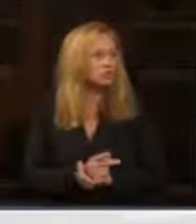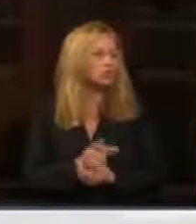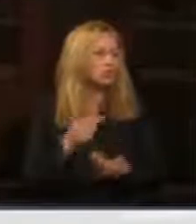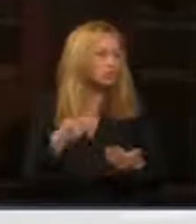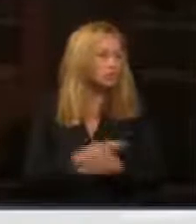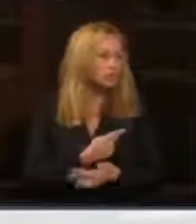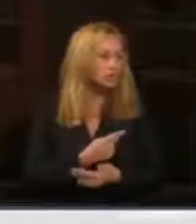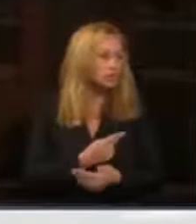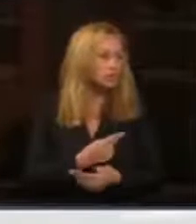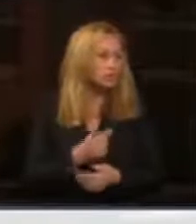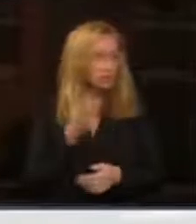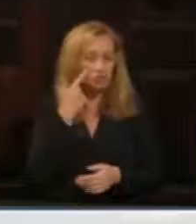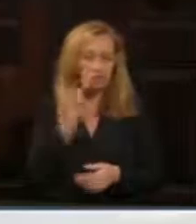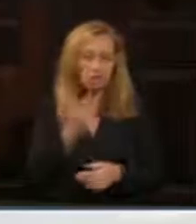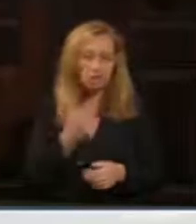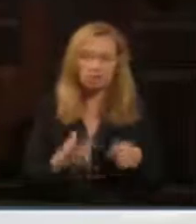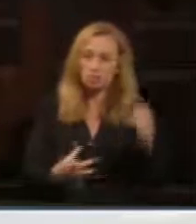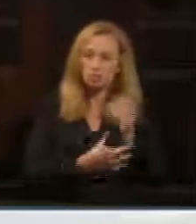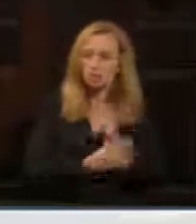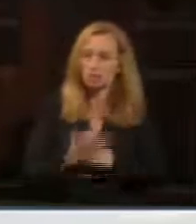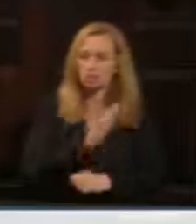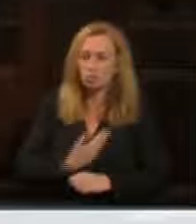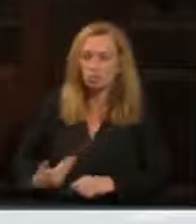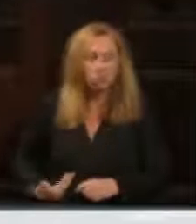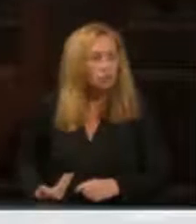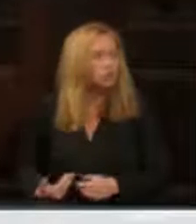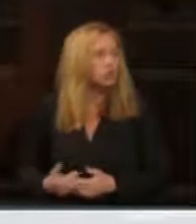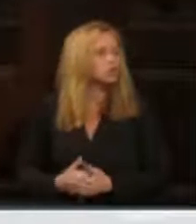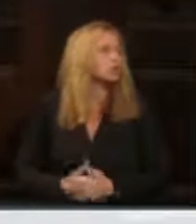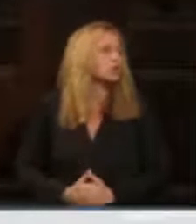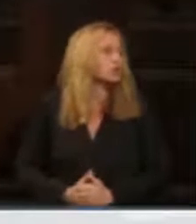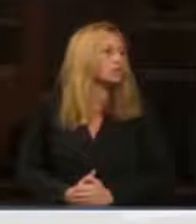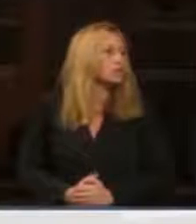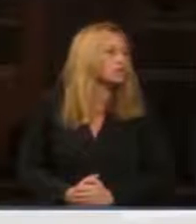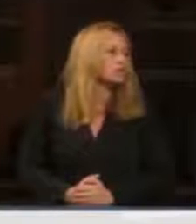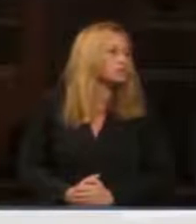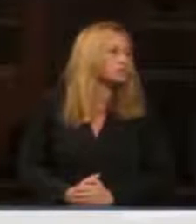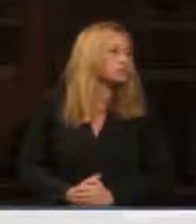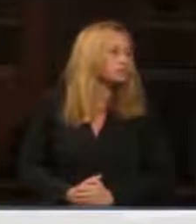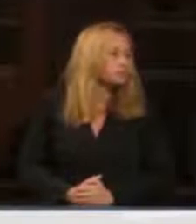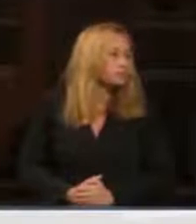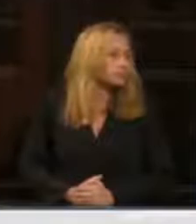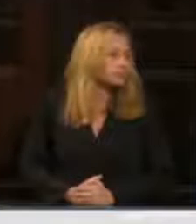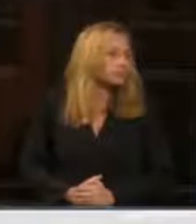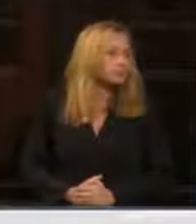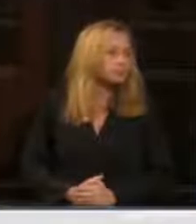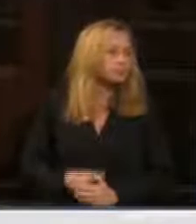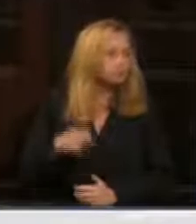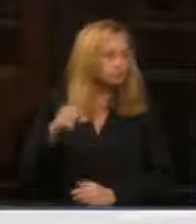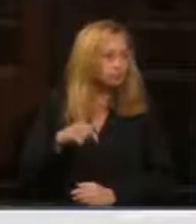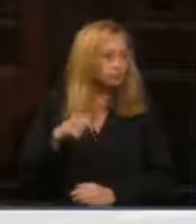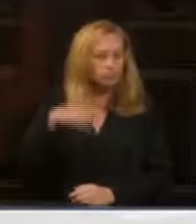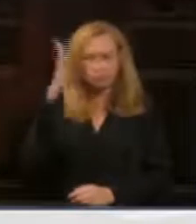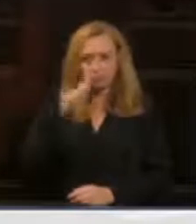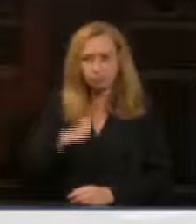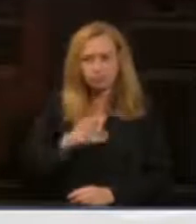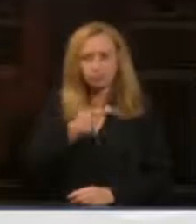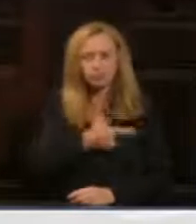Segurança Pública, em seu 12º relatório anual, alerta que no Brasil, em